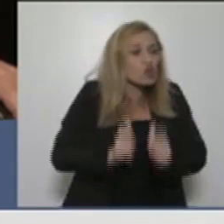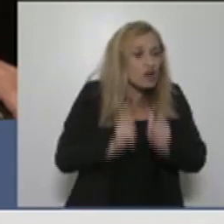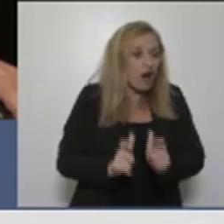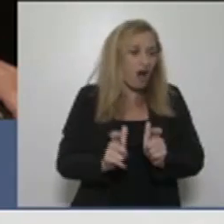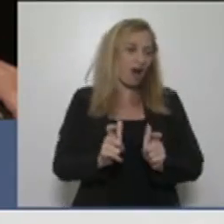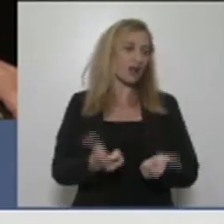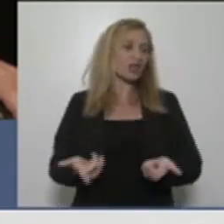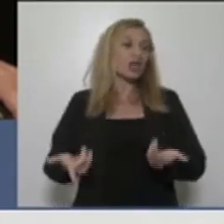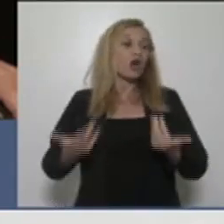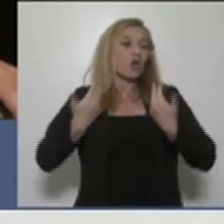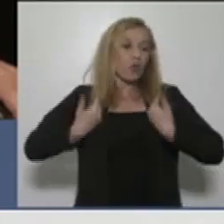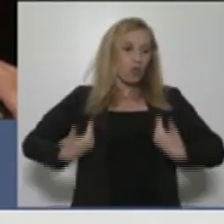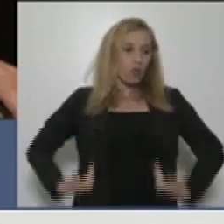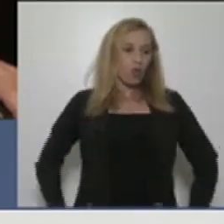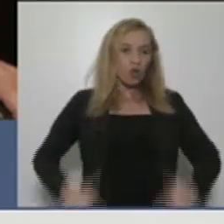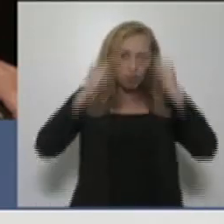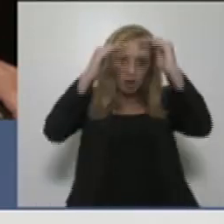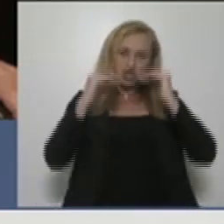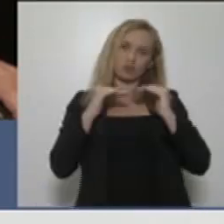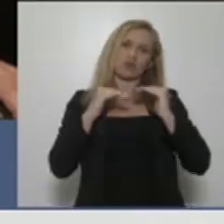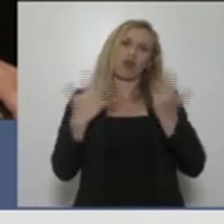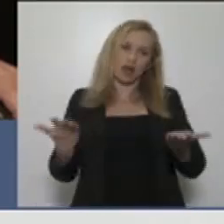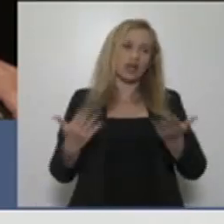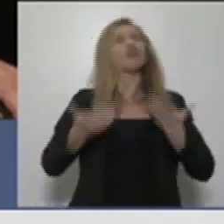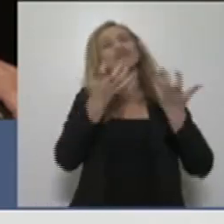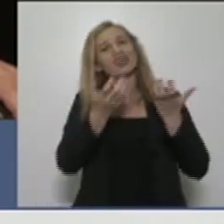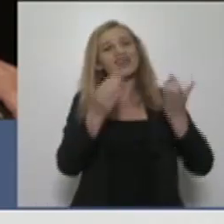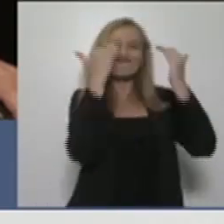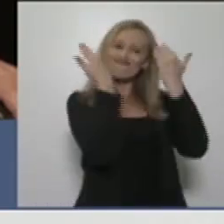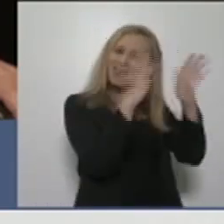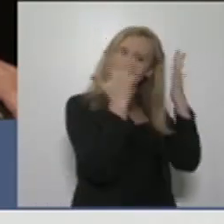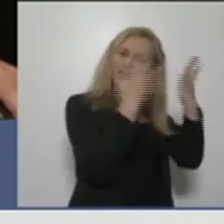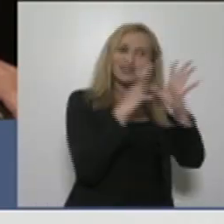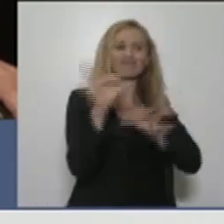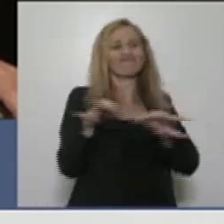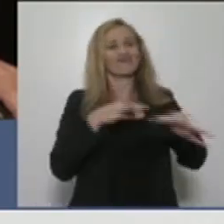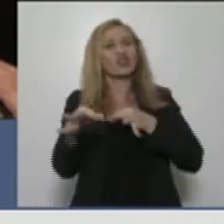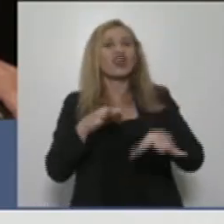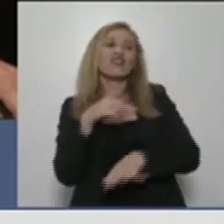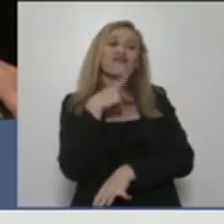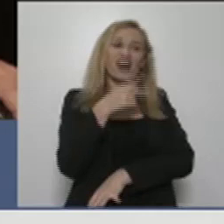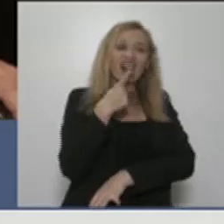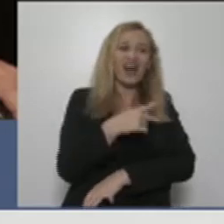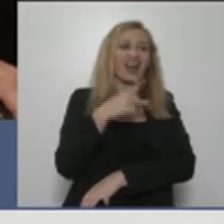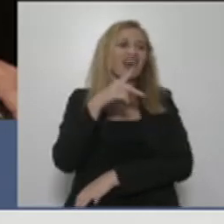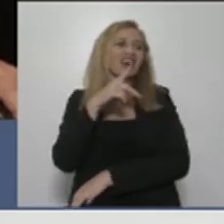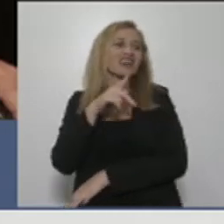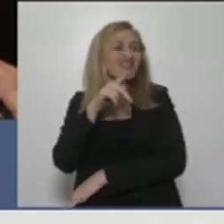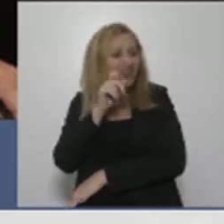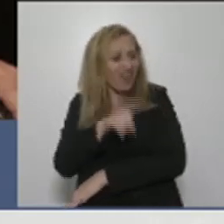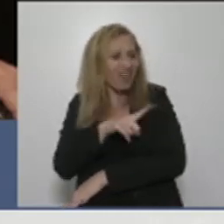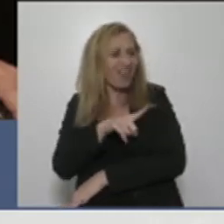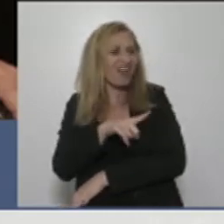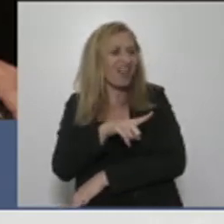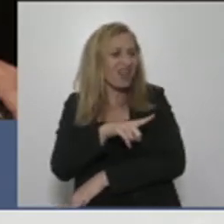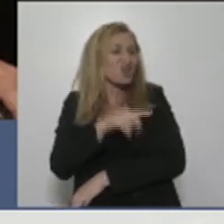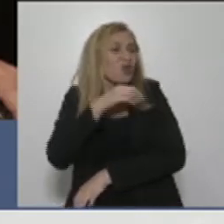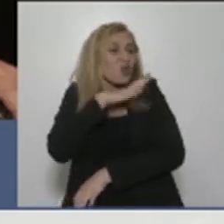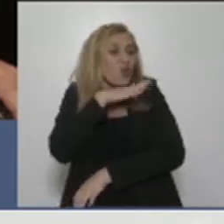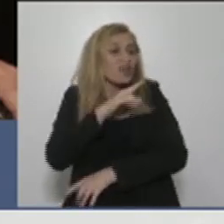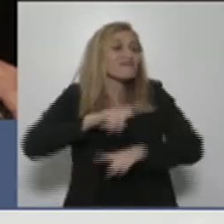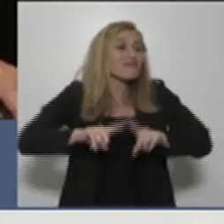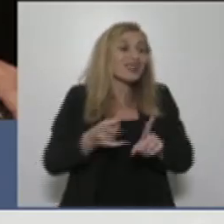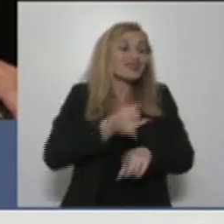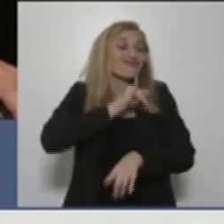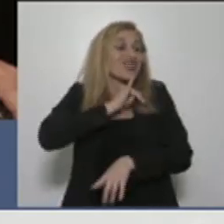seu corpo respeitado. Então eu quero aqui parabenizá-la pelo projeto, falar que é muito pertinente, mas infelizmente